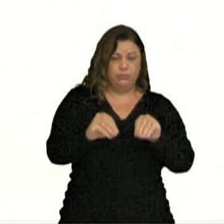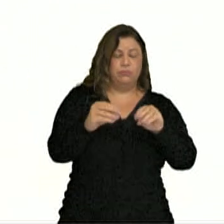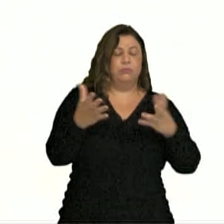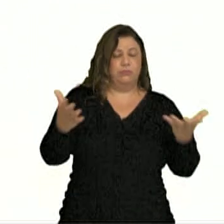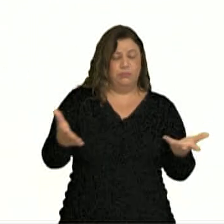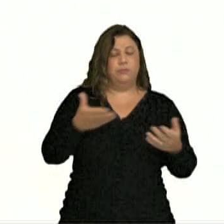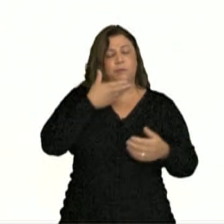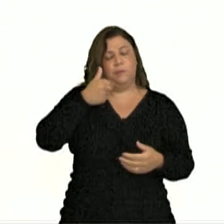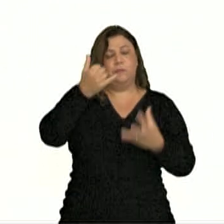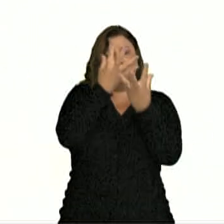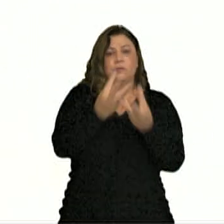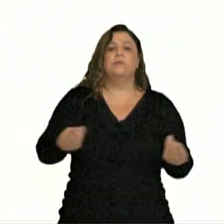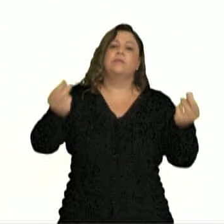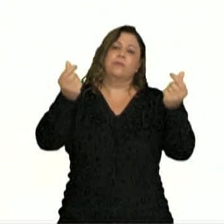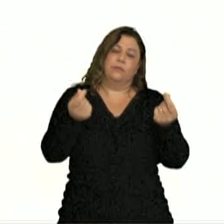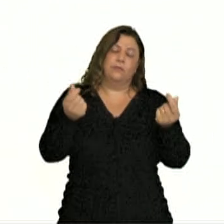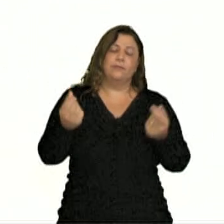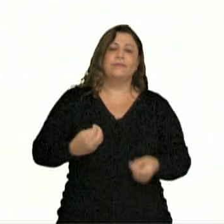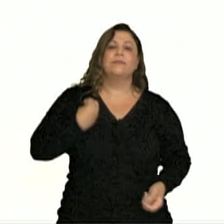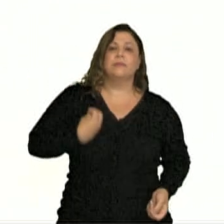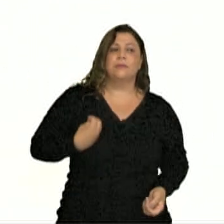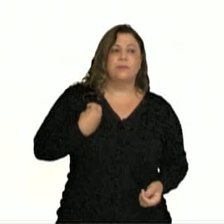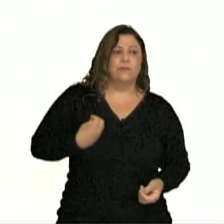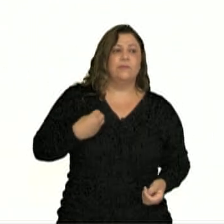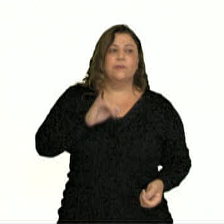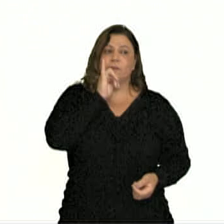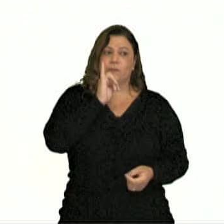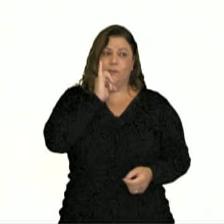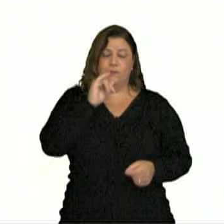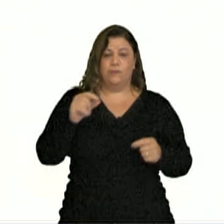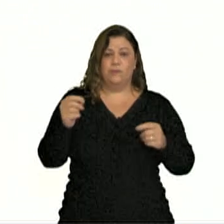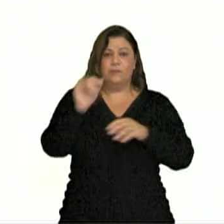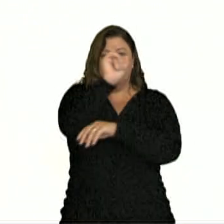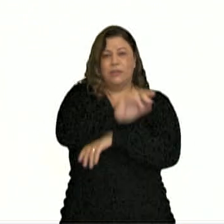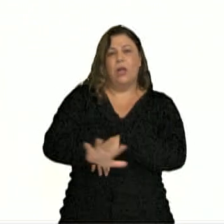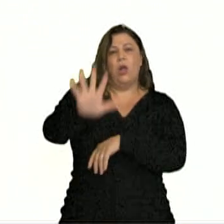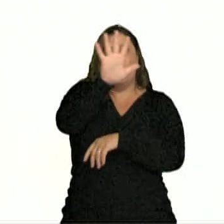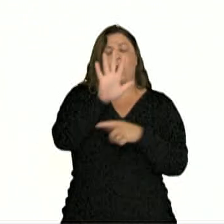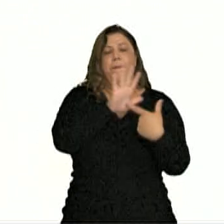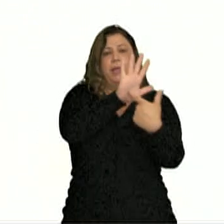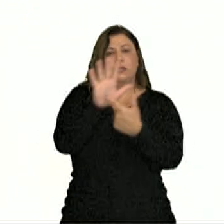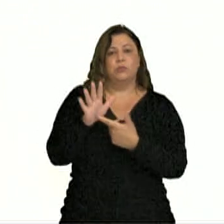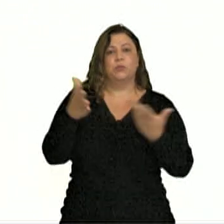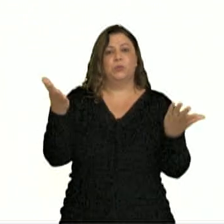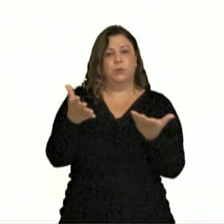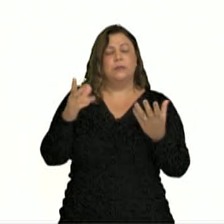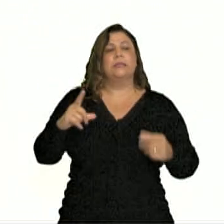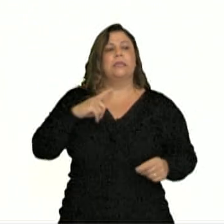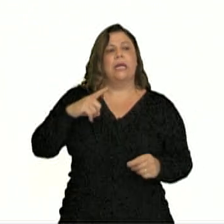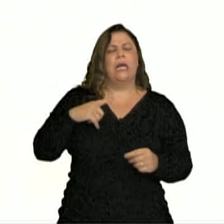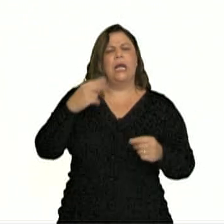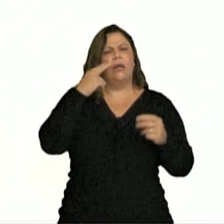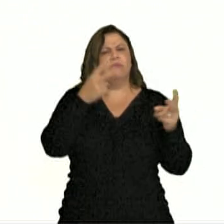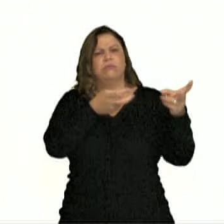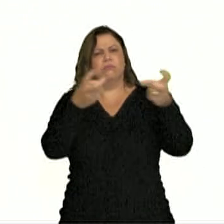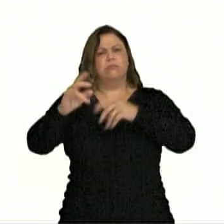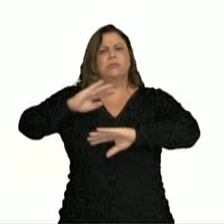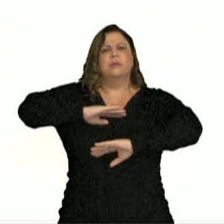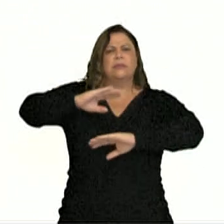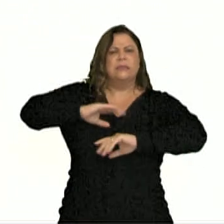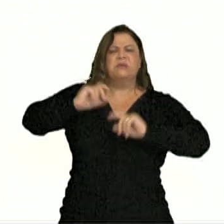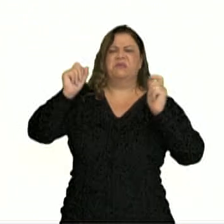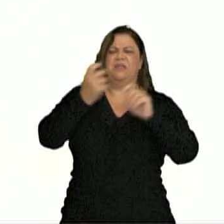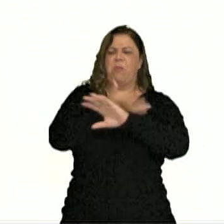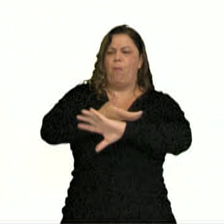busca de melhores condições de vida. Ou seja, aqui tem até uma imagem para ilustrar. Ele estava vivendo ali numa situação de